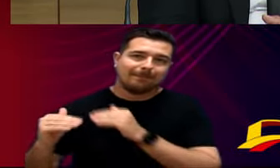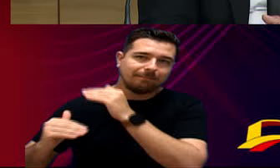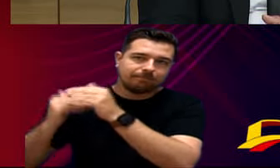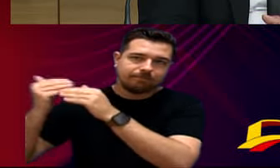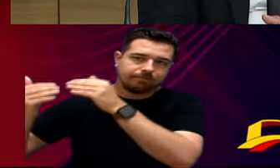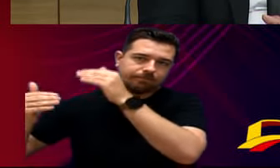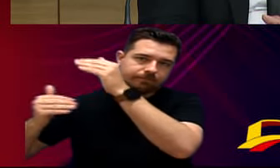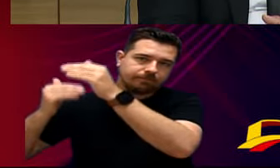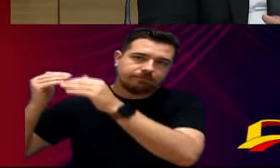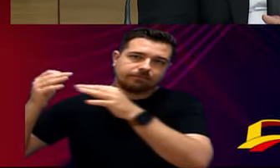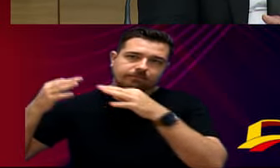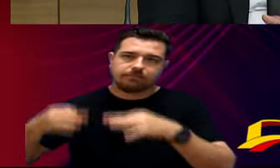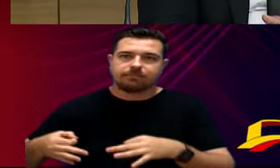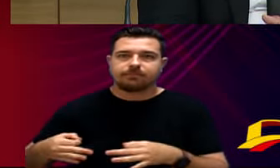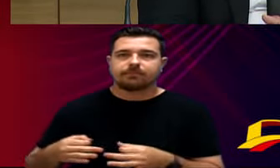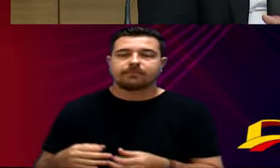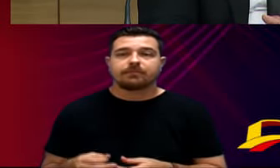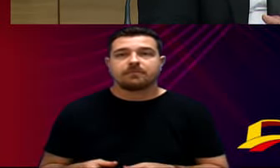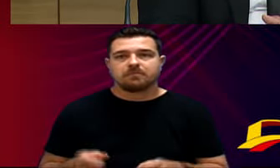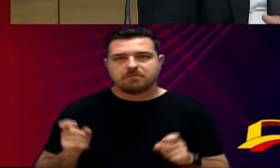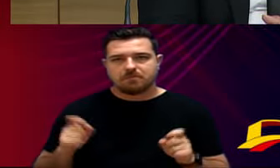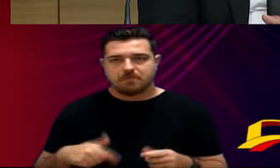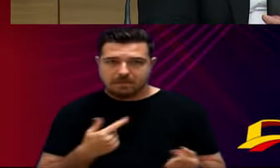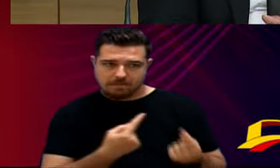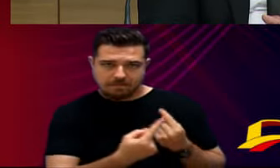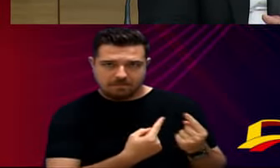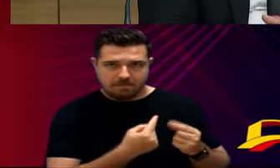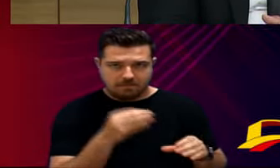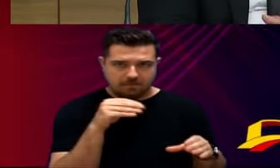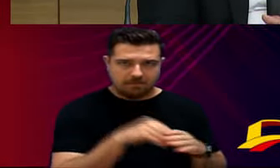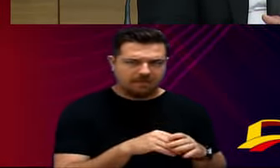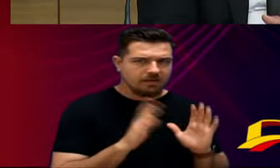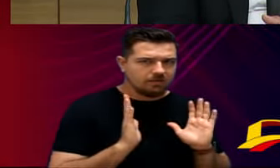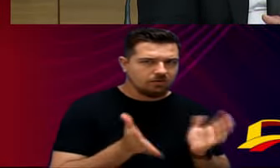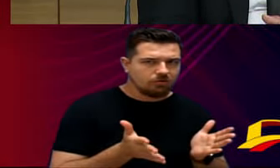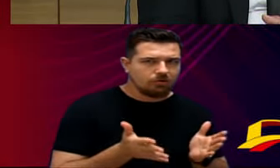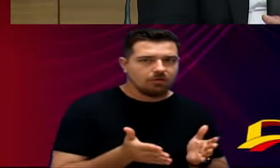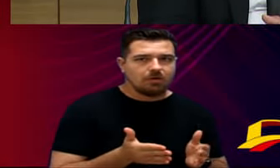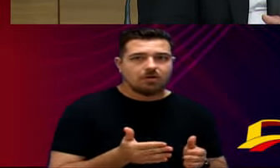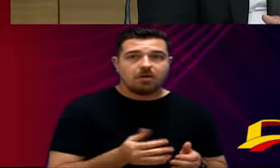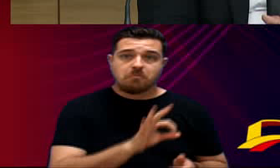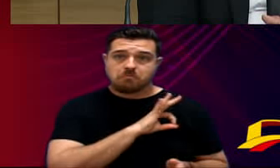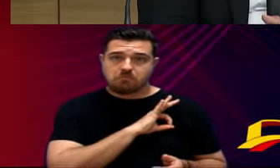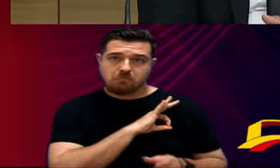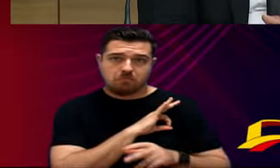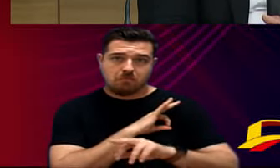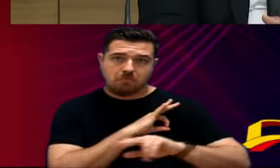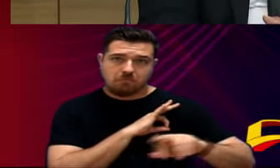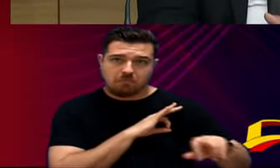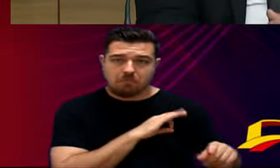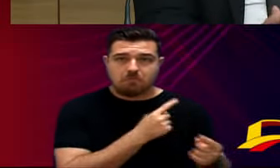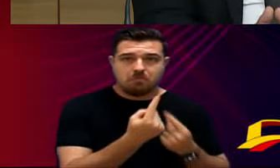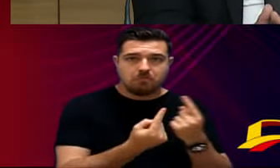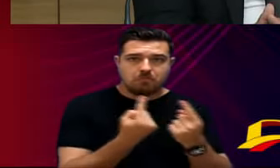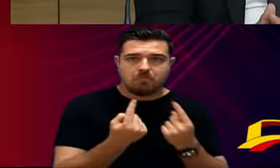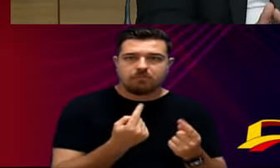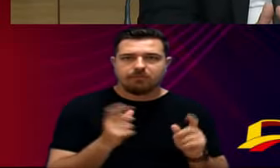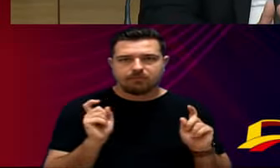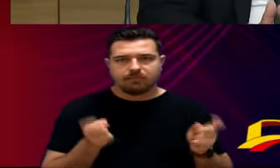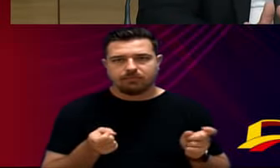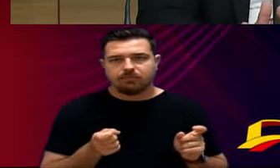evolução eu não sei se tem essa conversa interna se o senhor já ouviu alguns guardas civis nesse sentido tá